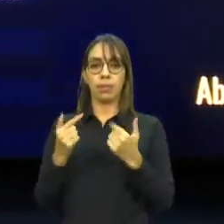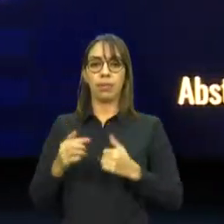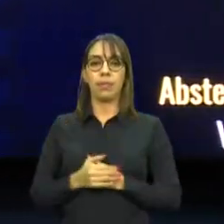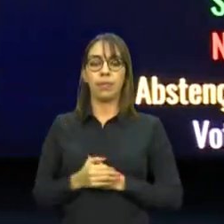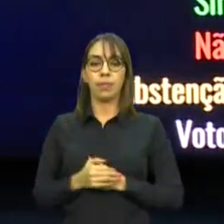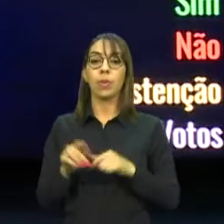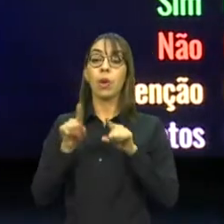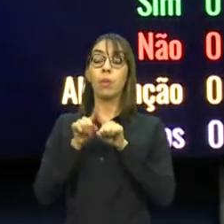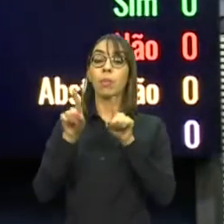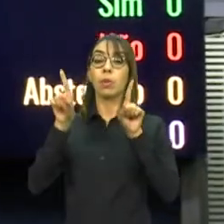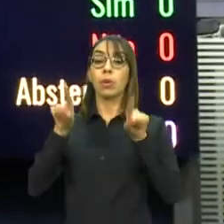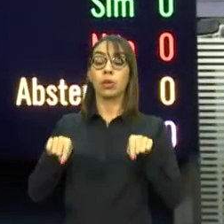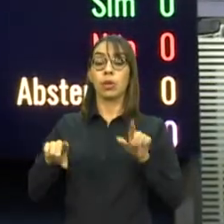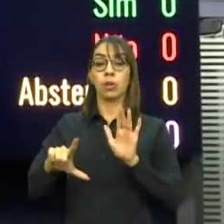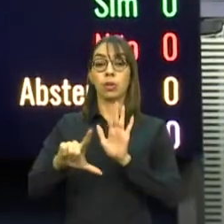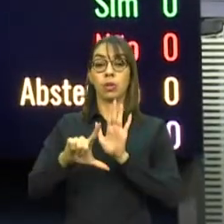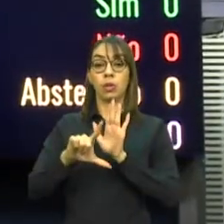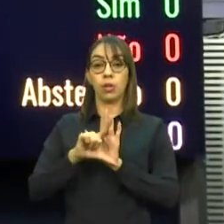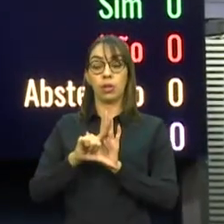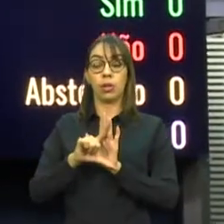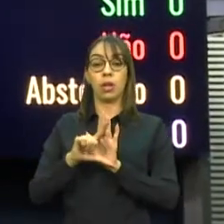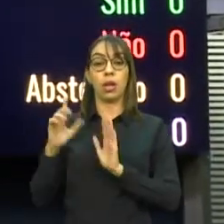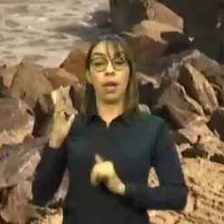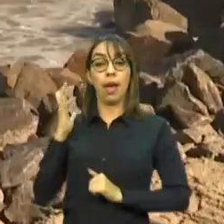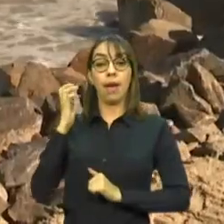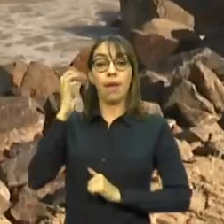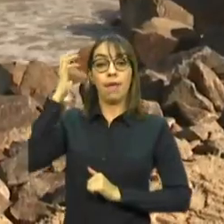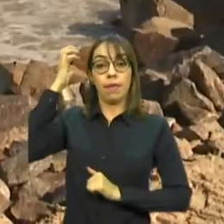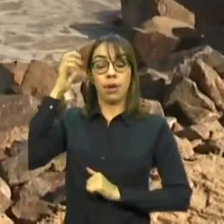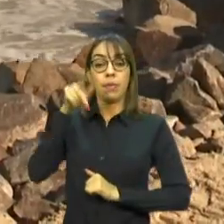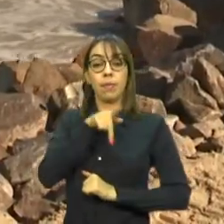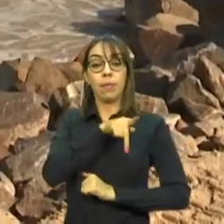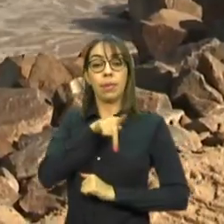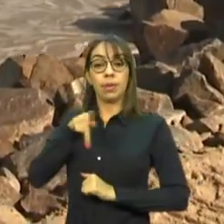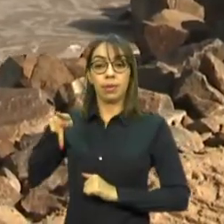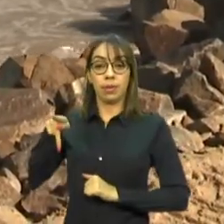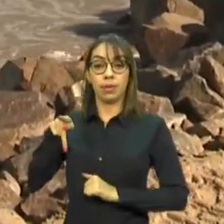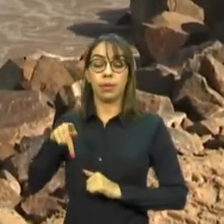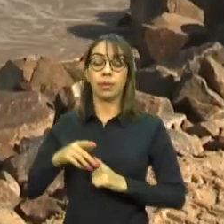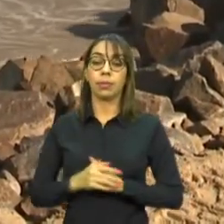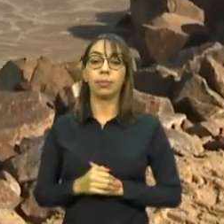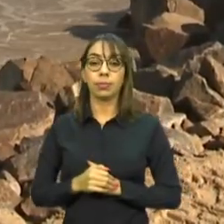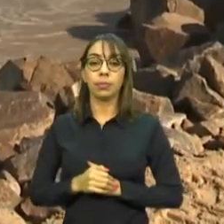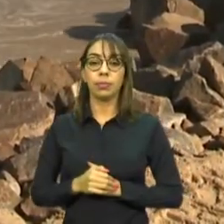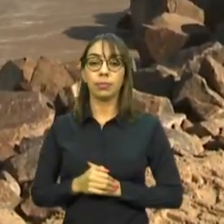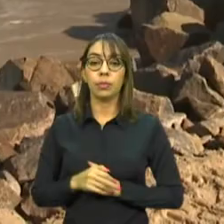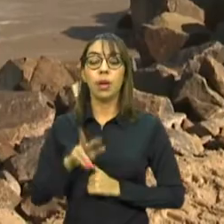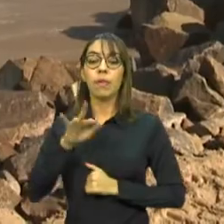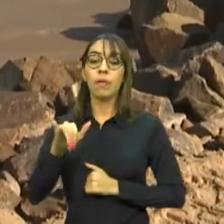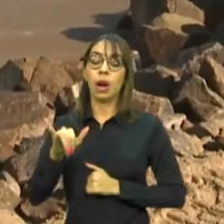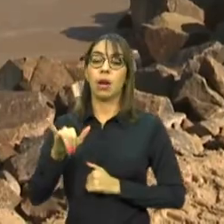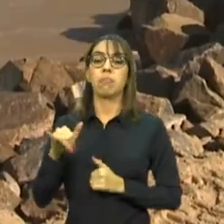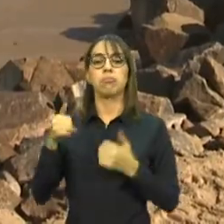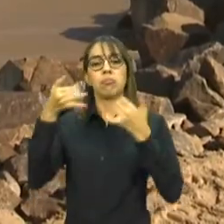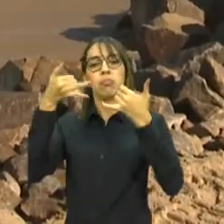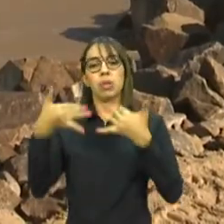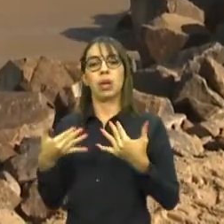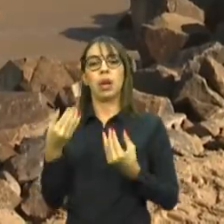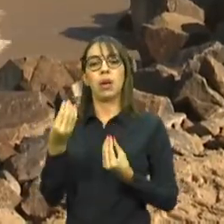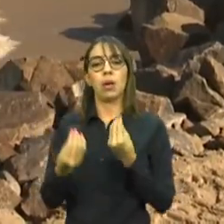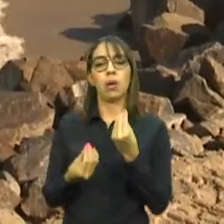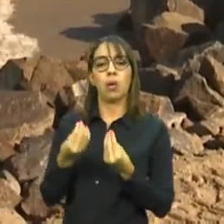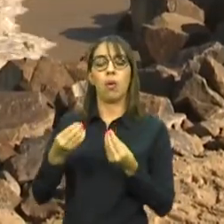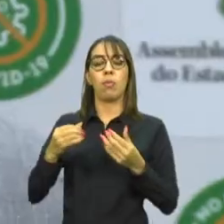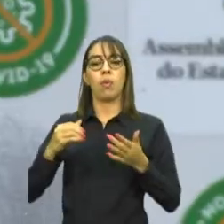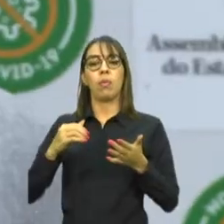Evandro Leitão, presidente do Legislativo Estadual. O projeto de lei dispõe sobre a regulamentação das atividades off-road